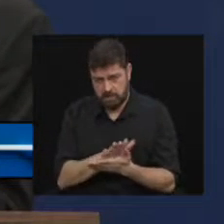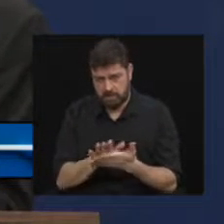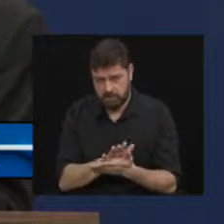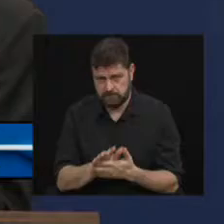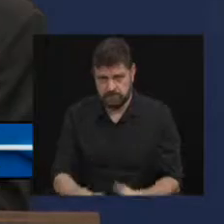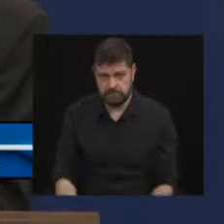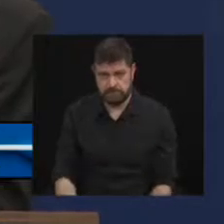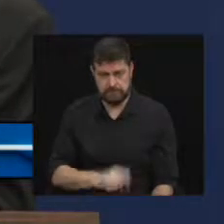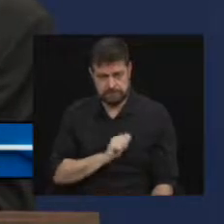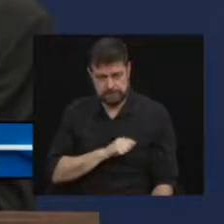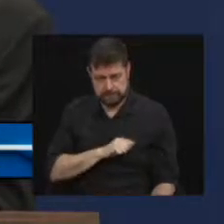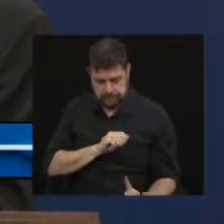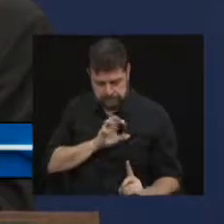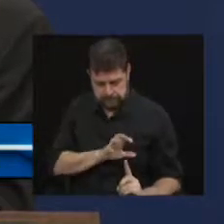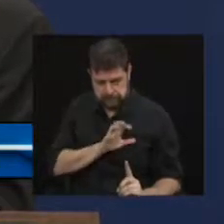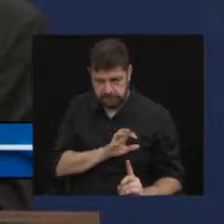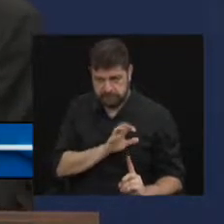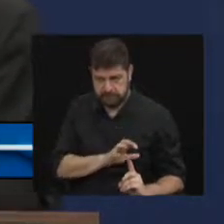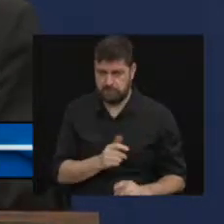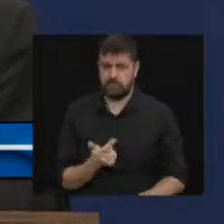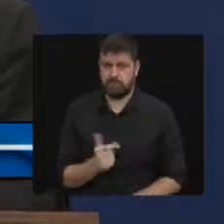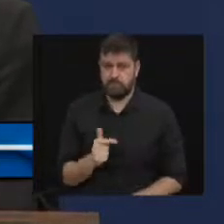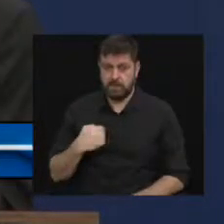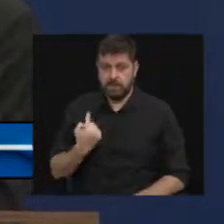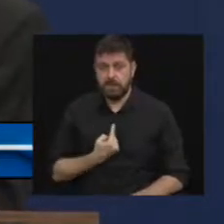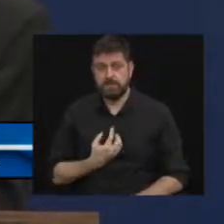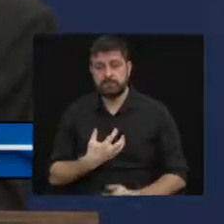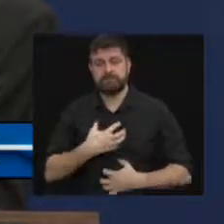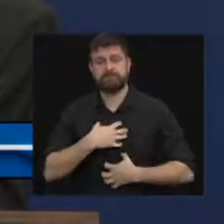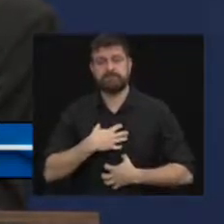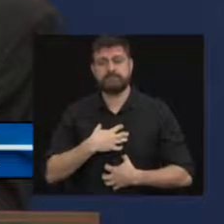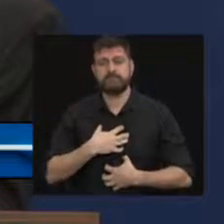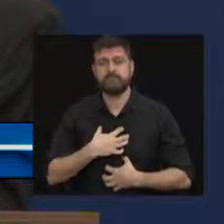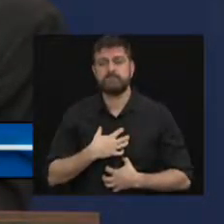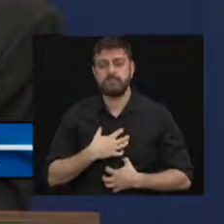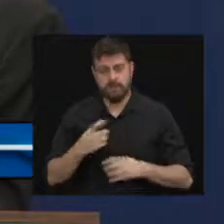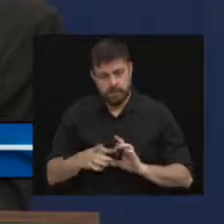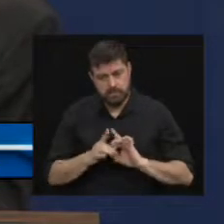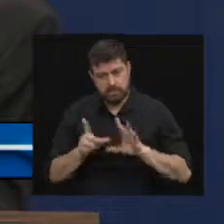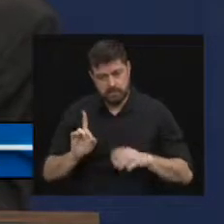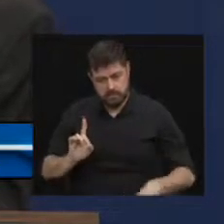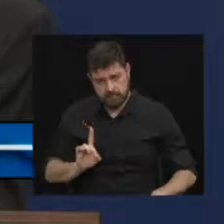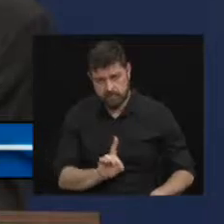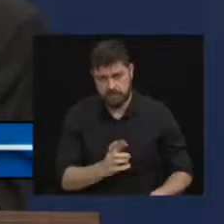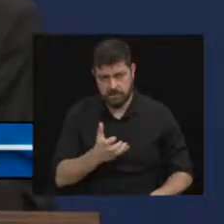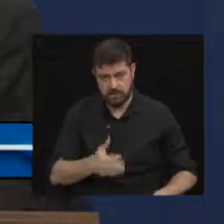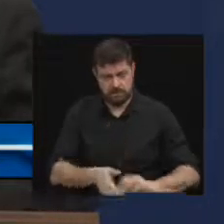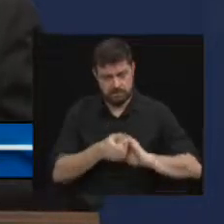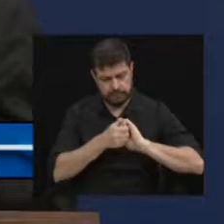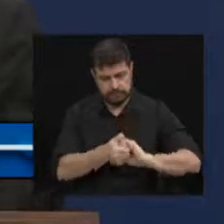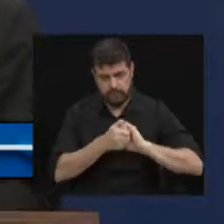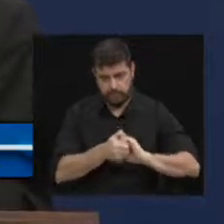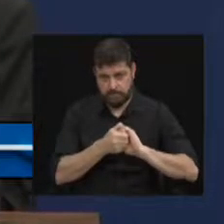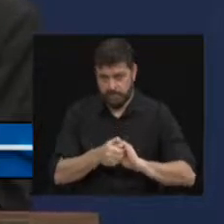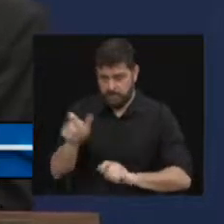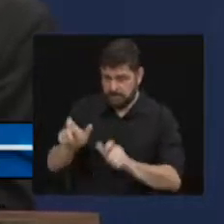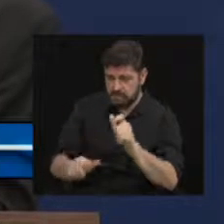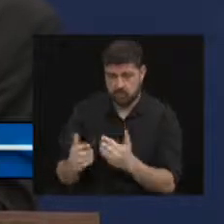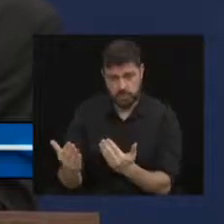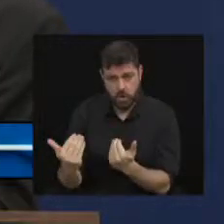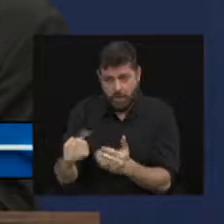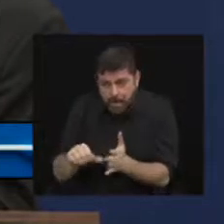o pleito eleitoral, um período de paz, um período de segurança para a população, onde todos possam